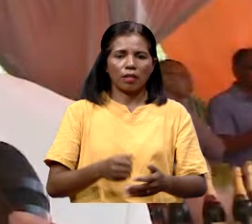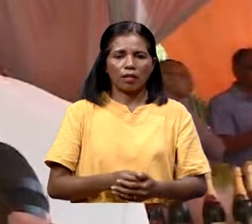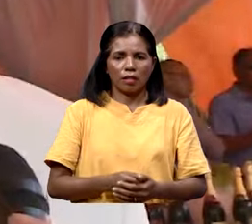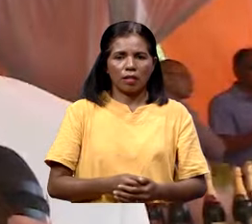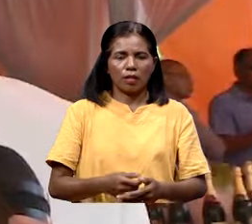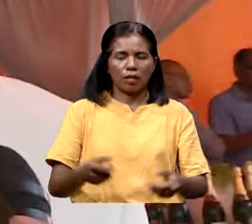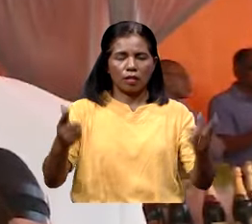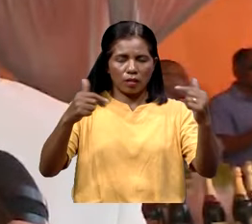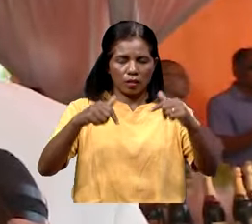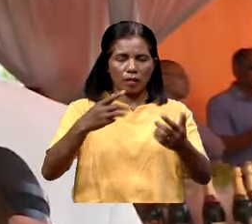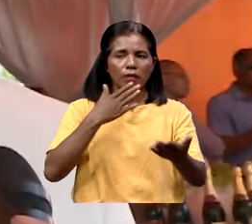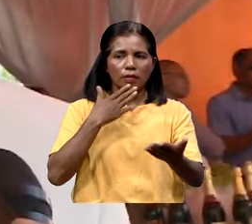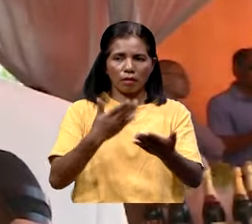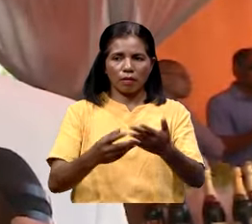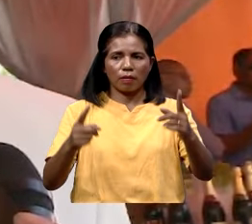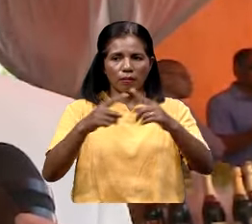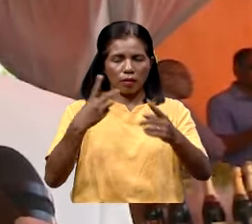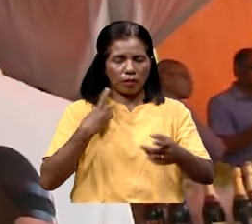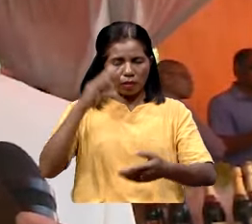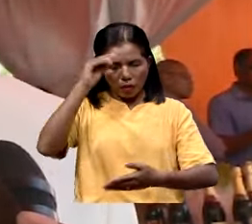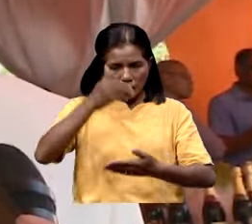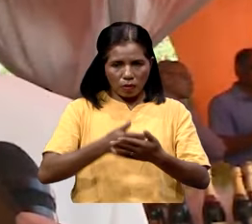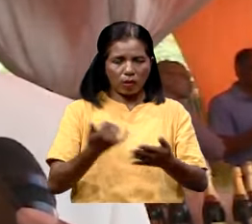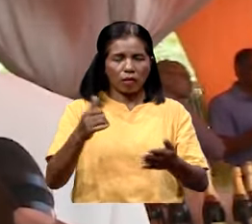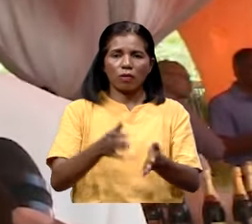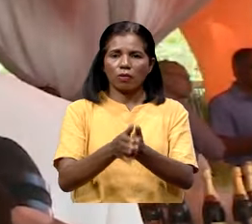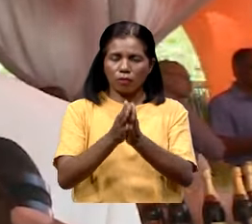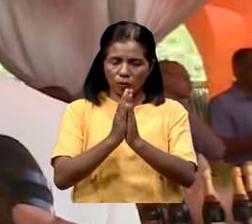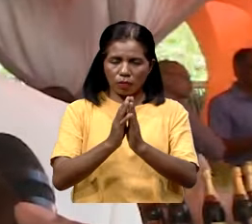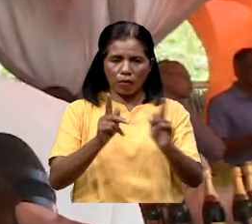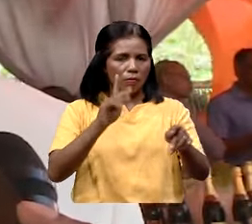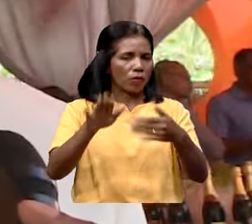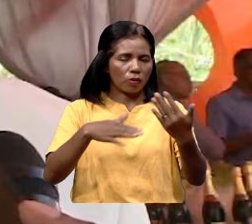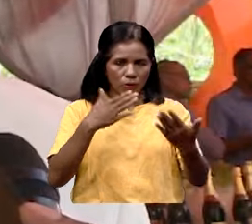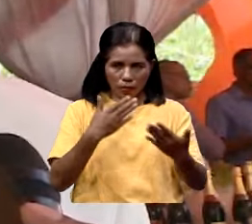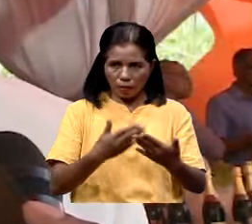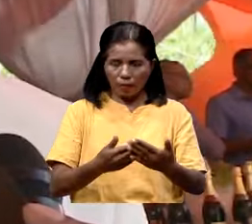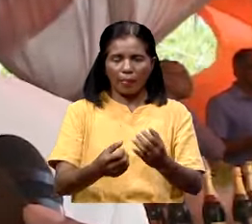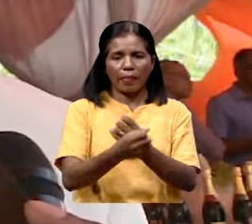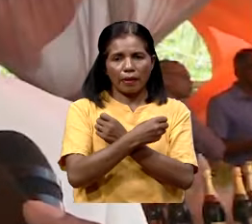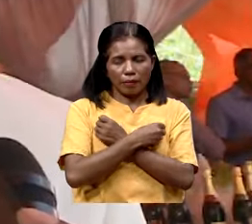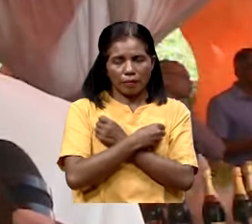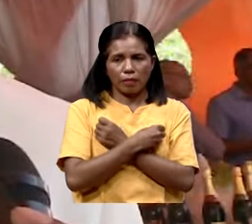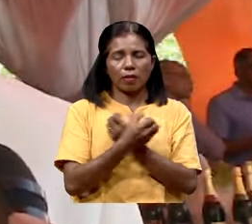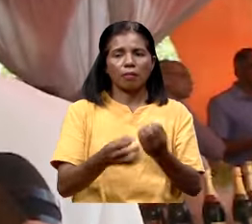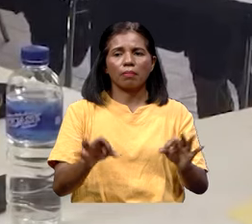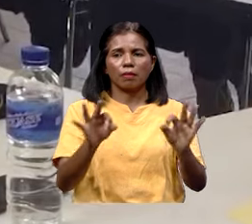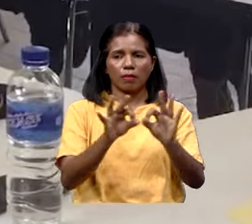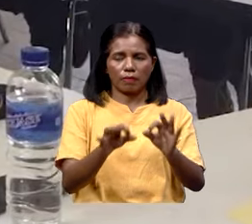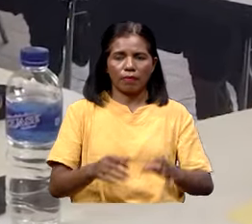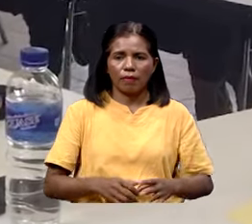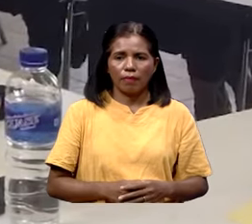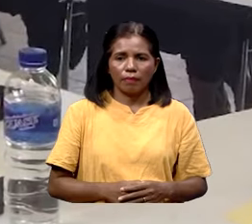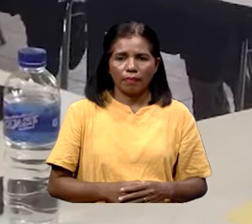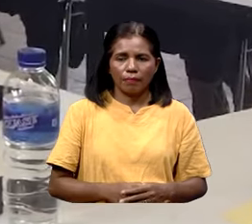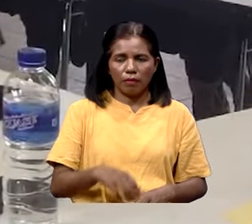ne mai ita. Mamos pa ita nuan sira. Tanem emang khusus waktu tu. Atu ada memang. Ida ne.